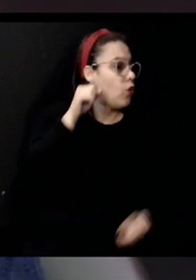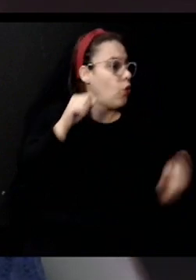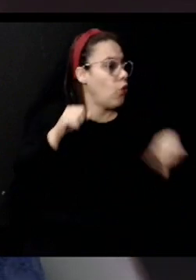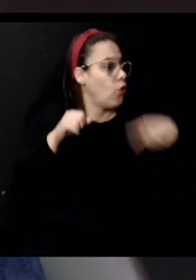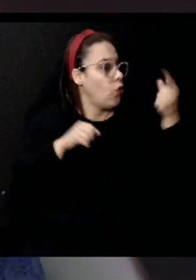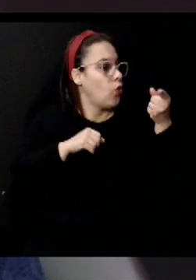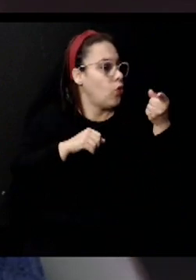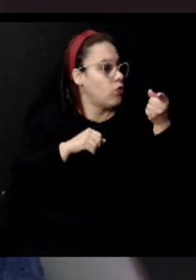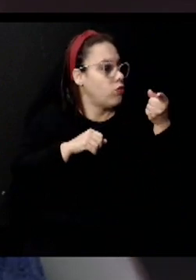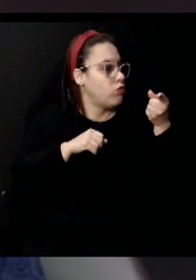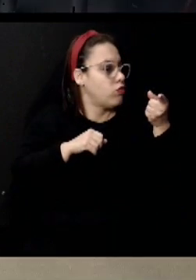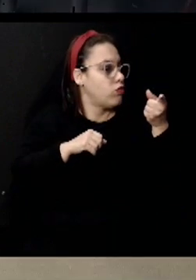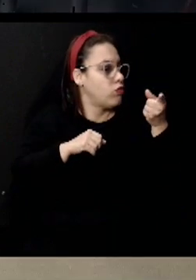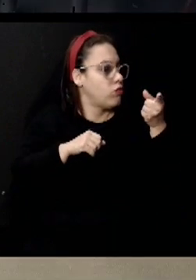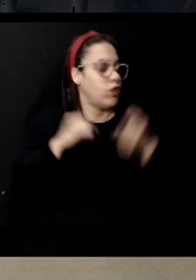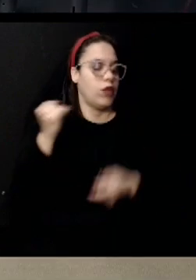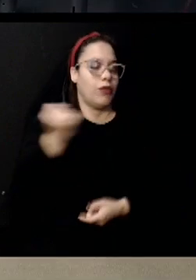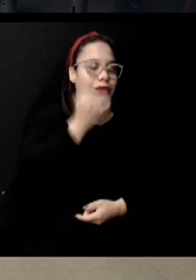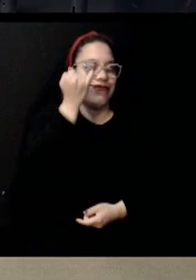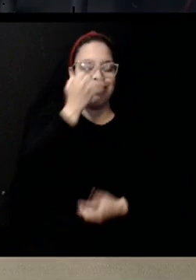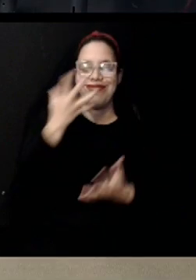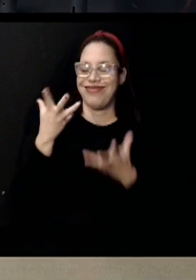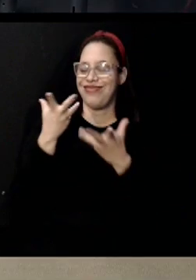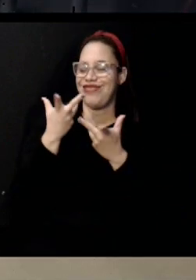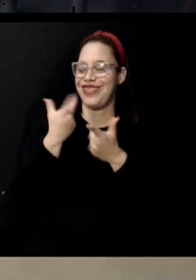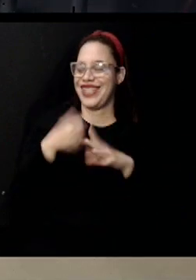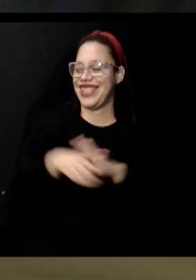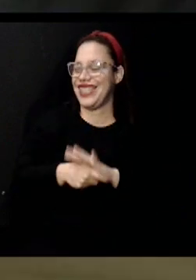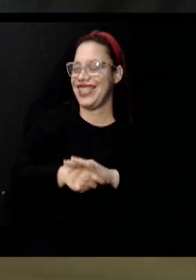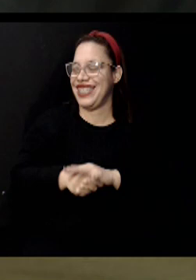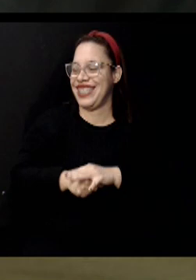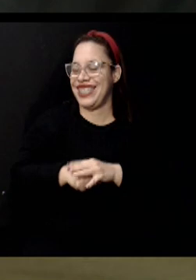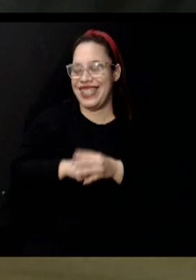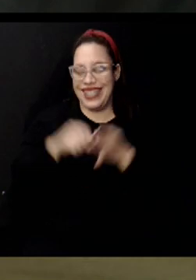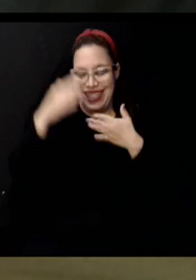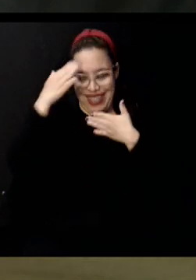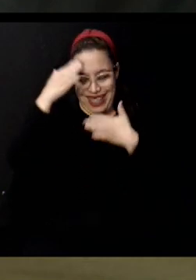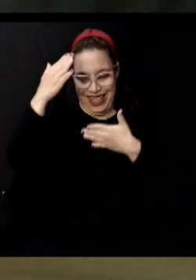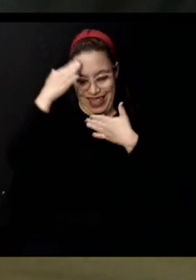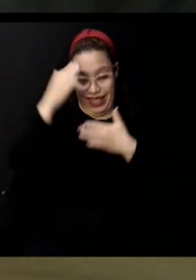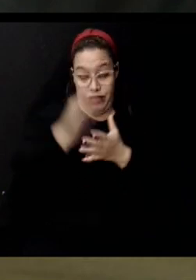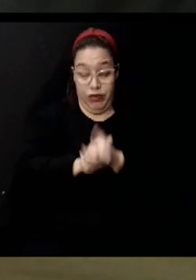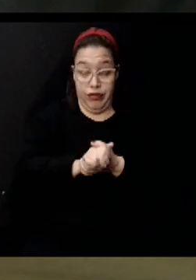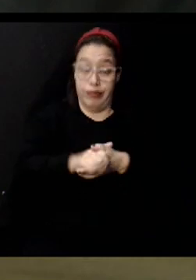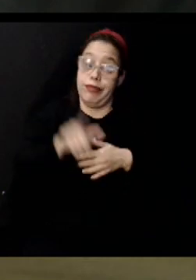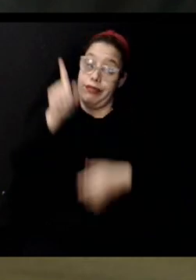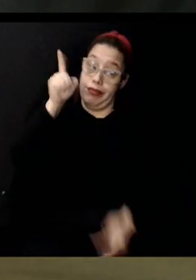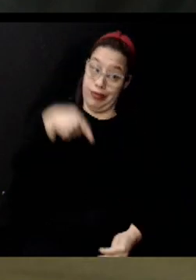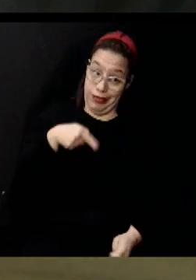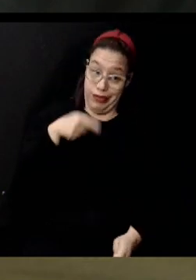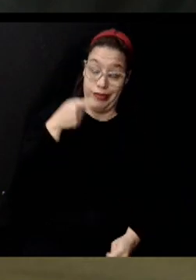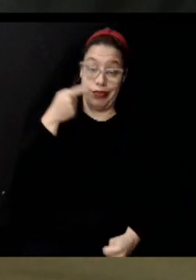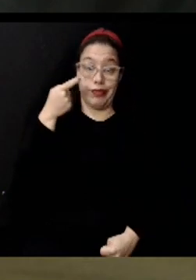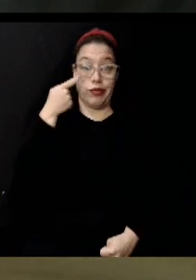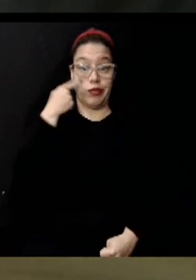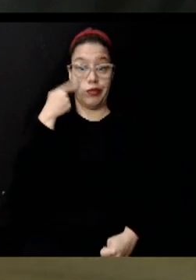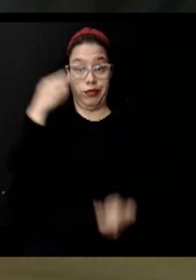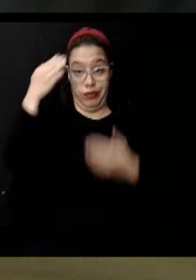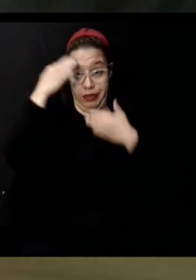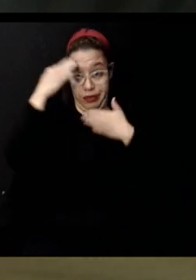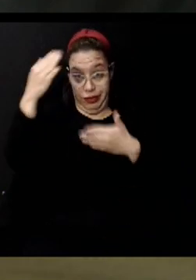é essencial, né. Maravilhosas, muito obrigada. E é isso, gente. Olha, a gente agradece a